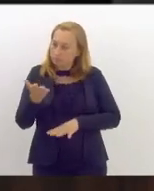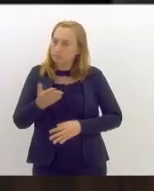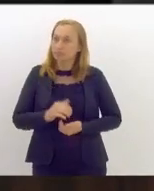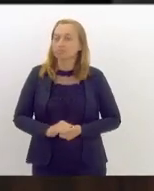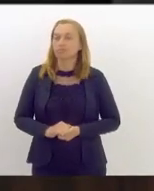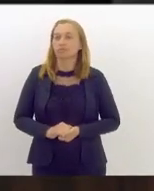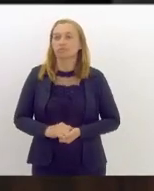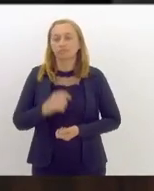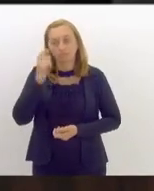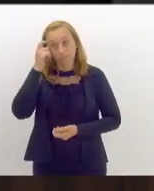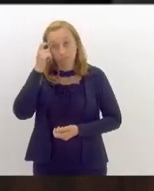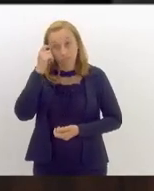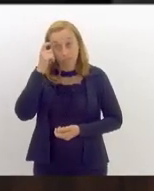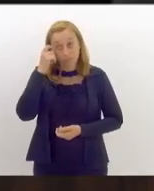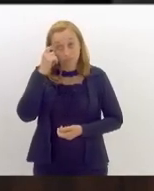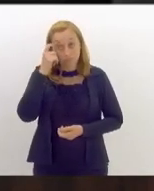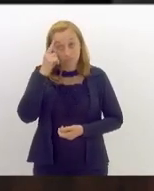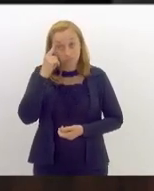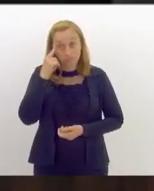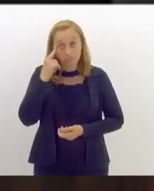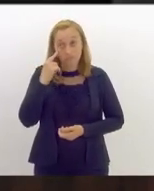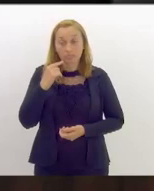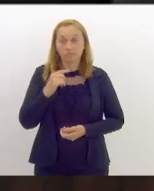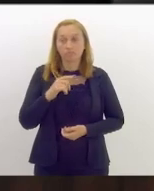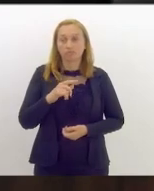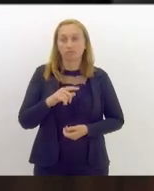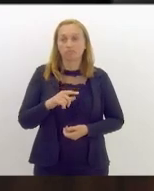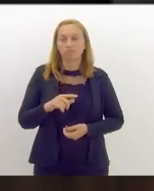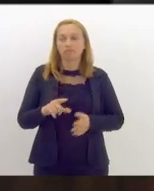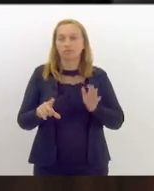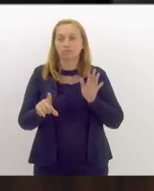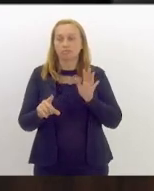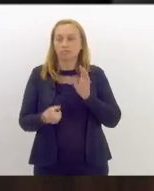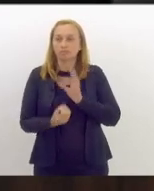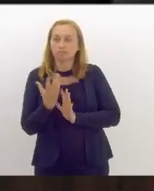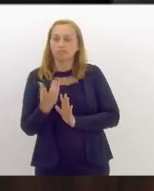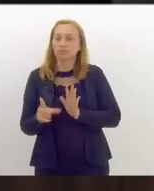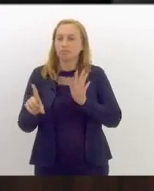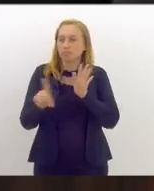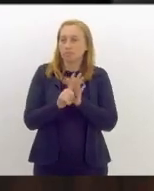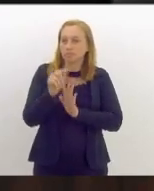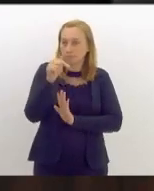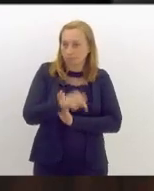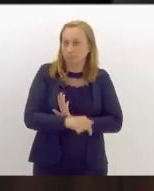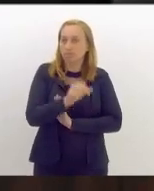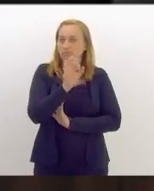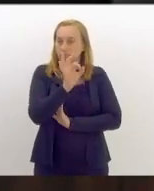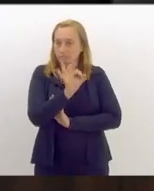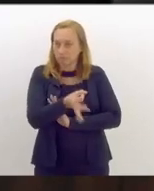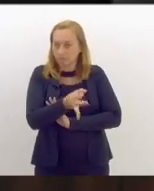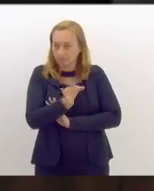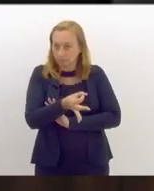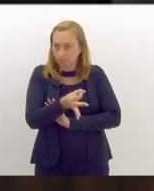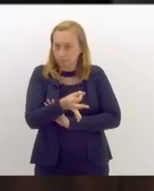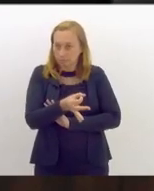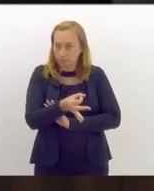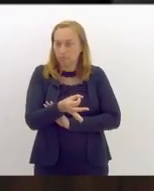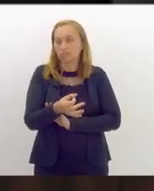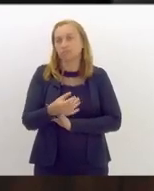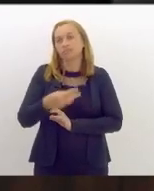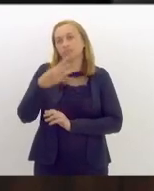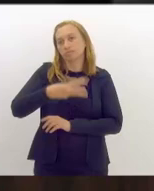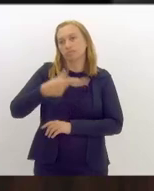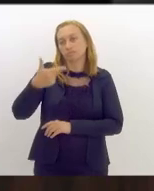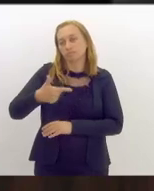se nós vamos prestigiar o legisla aqui é um momento constitucional porque senão são necessários